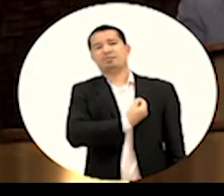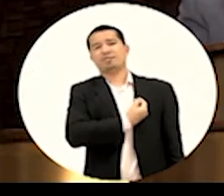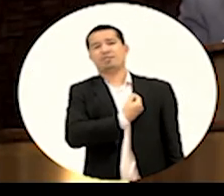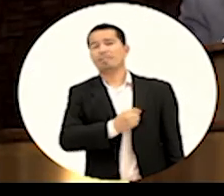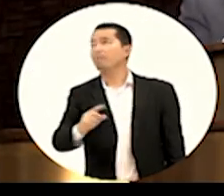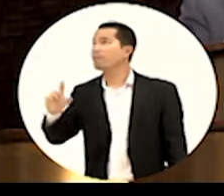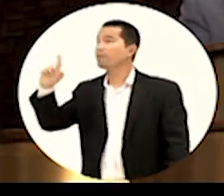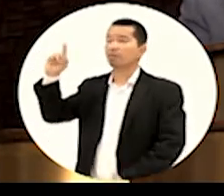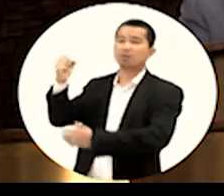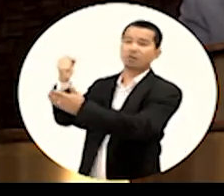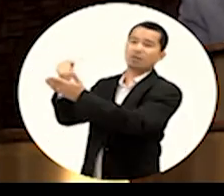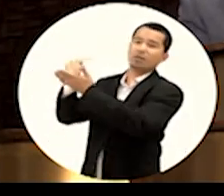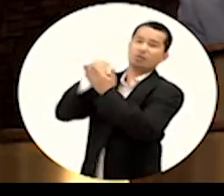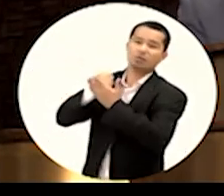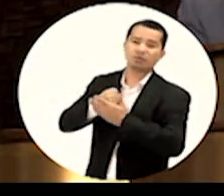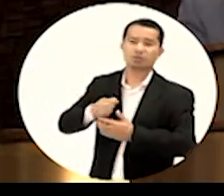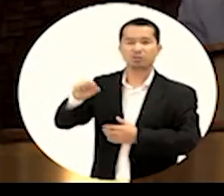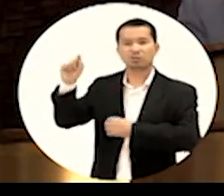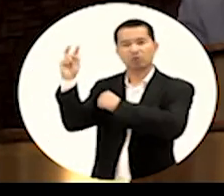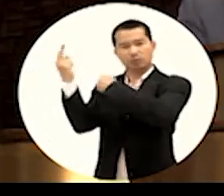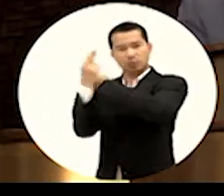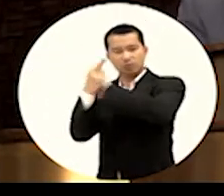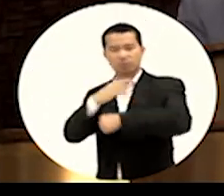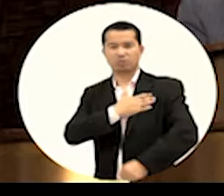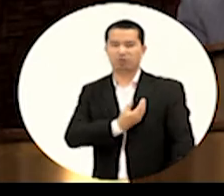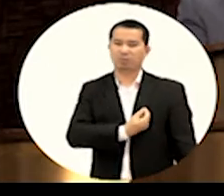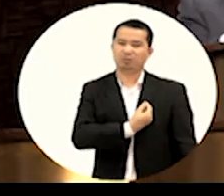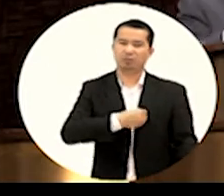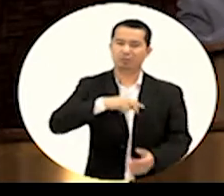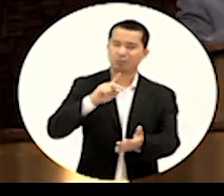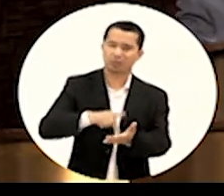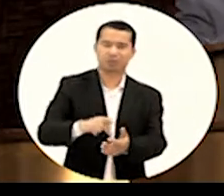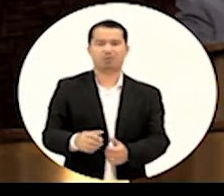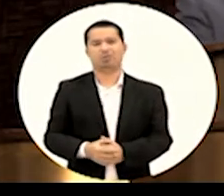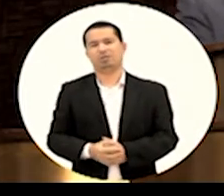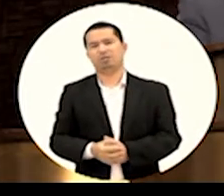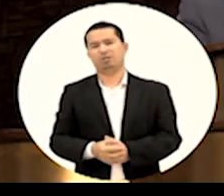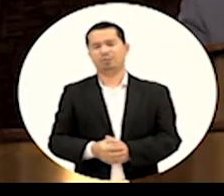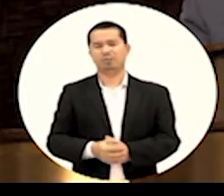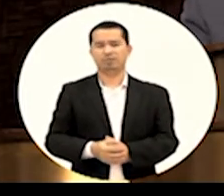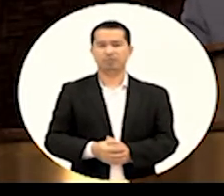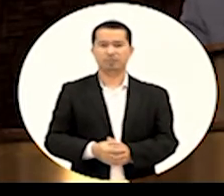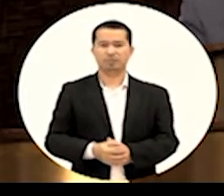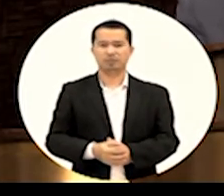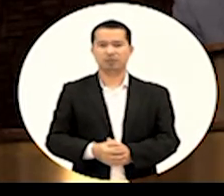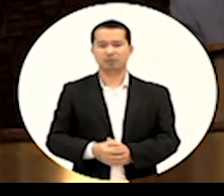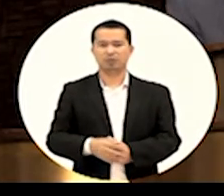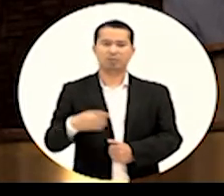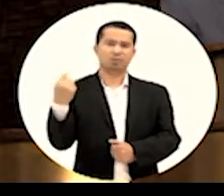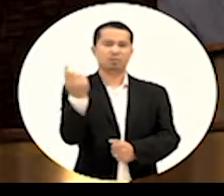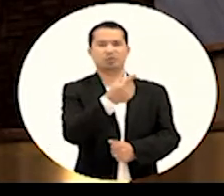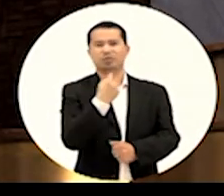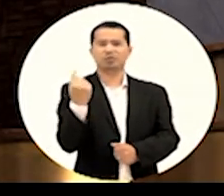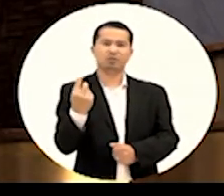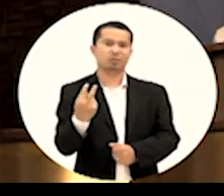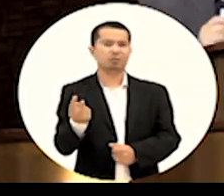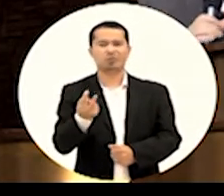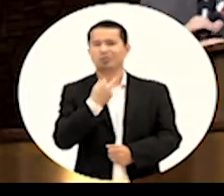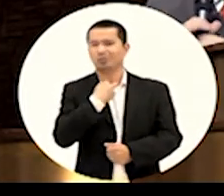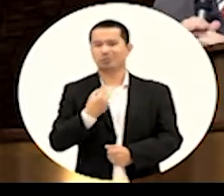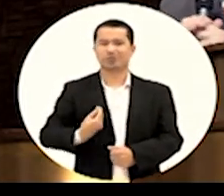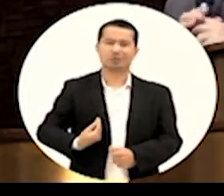que Deus tem sobre mim, acima do que os outros pensam a meu respeito.